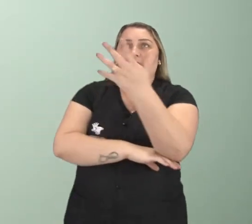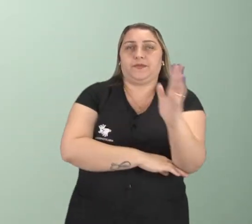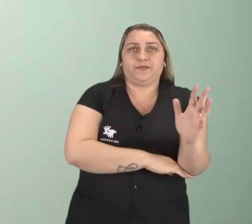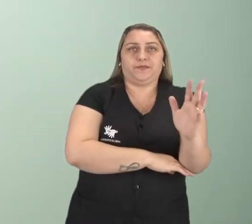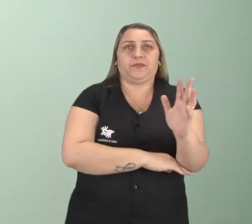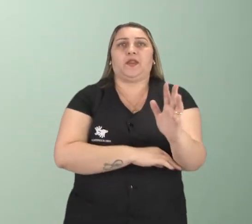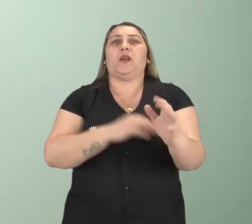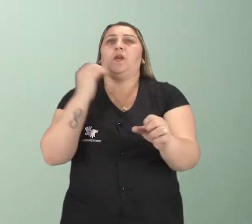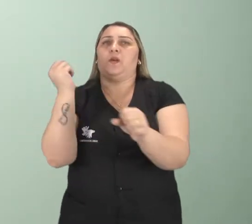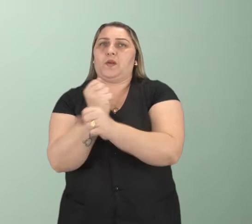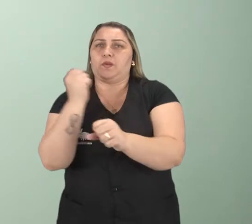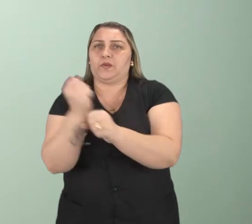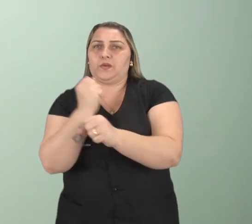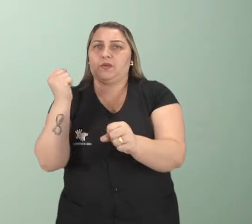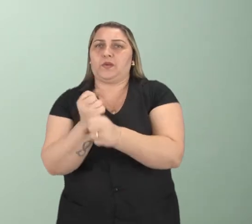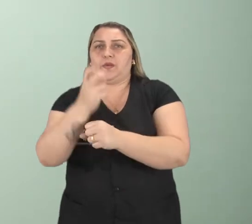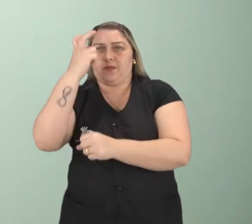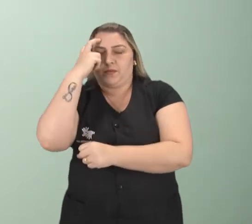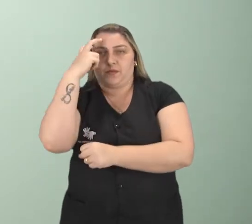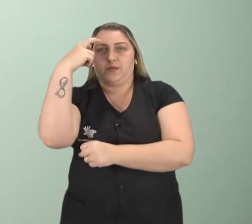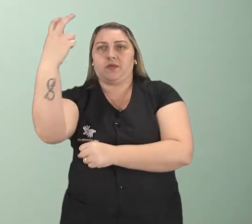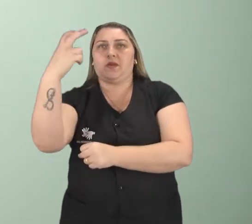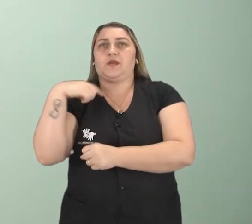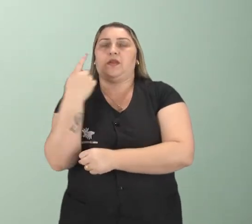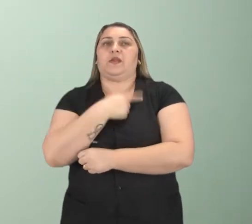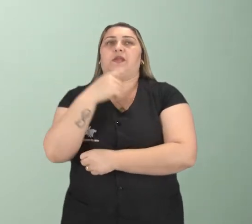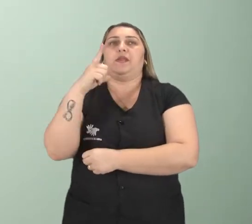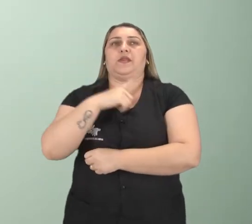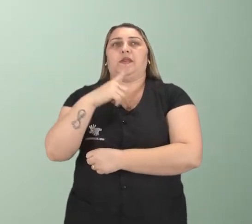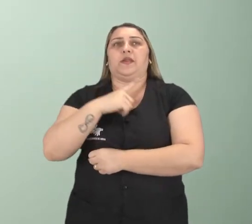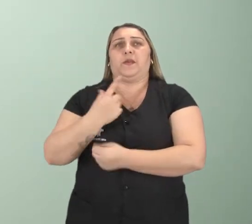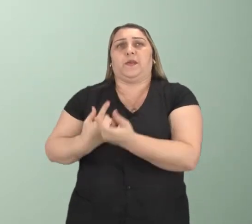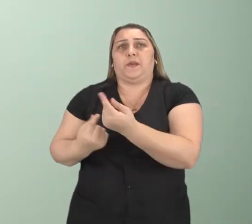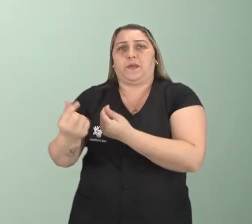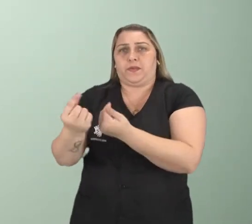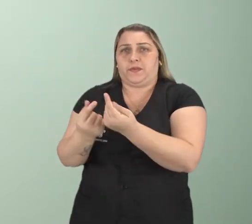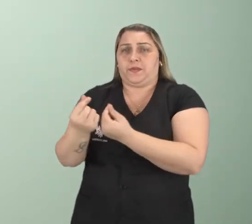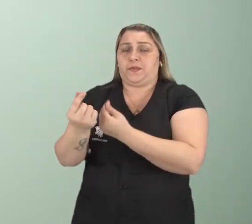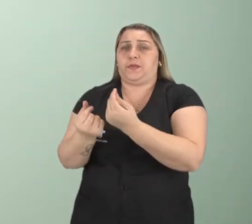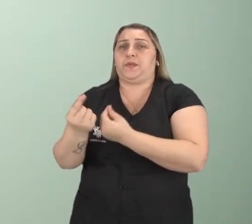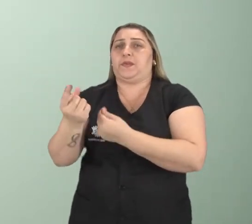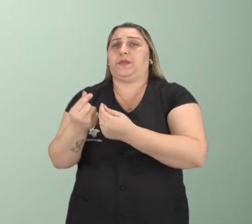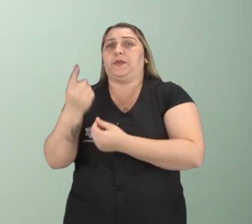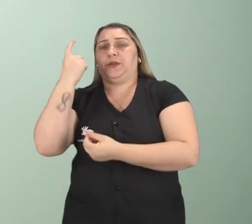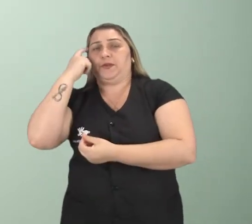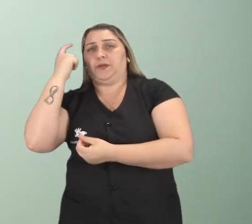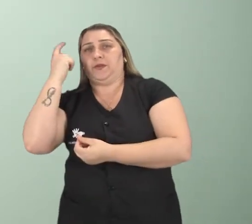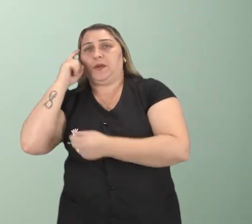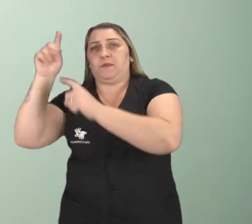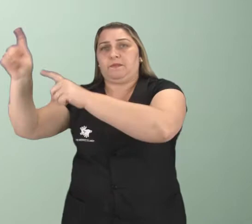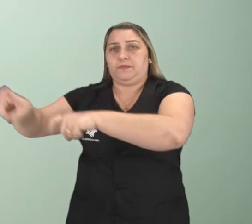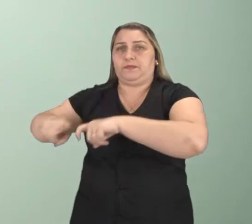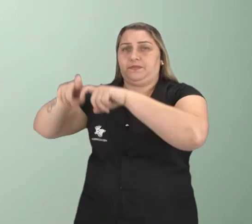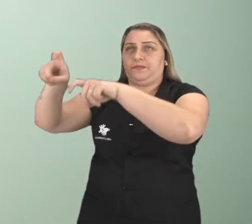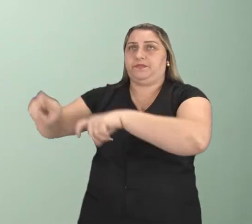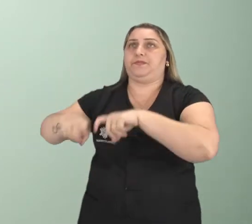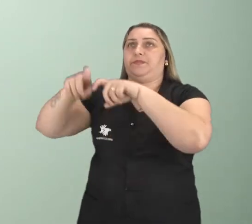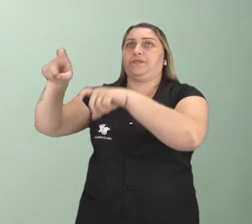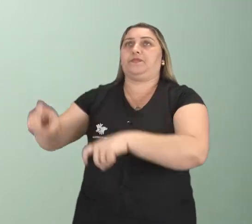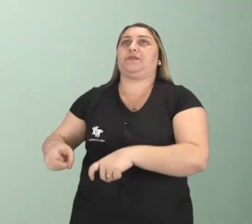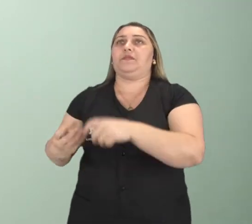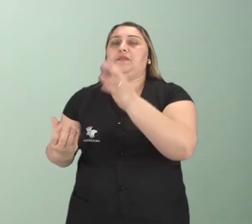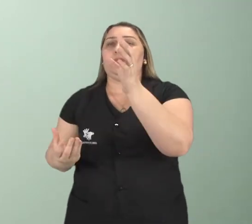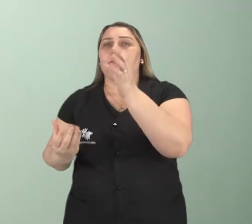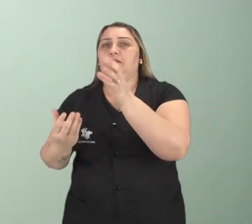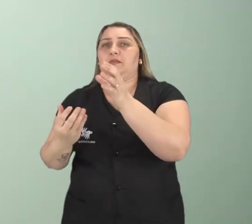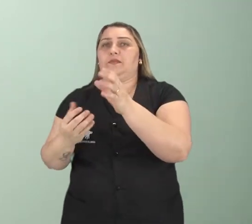formas, eles construíram diversas culturas, a gente tem a economia muito voltada aí para a agricultura, para a criação